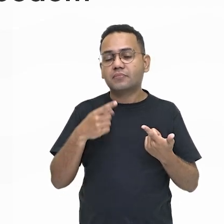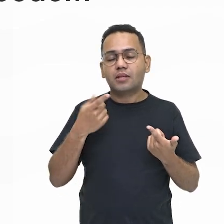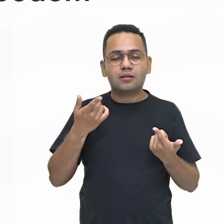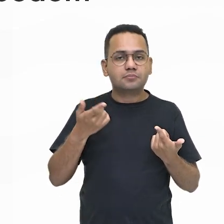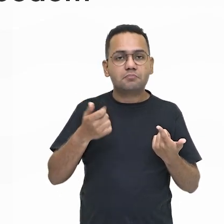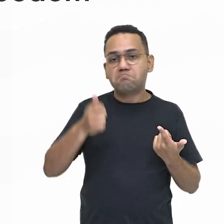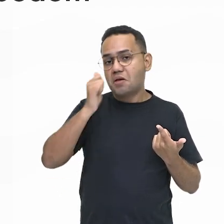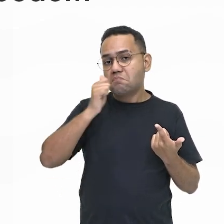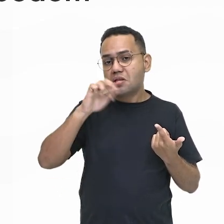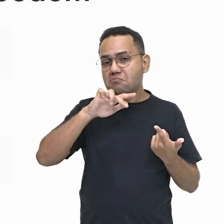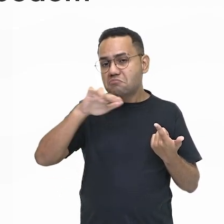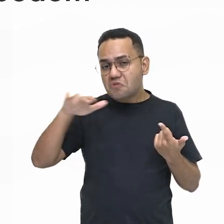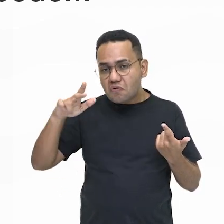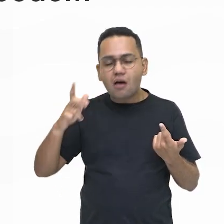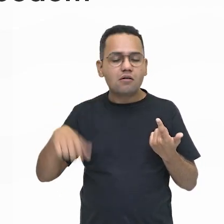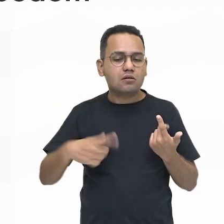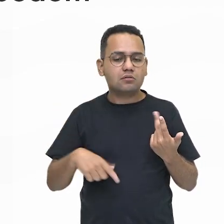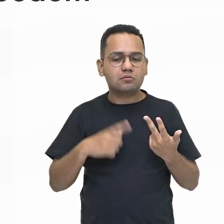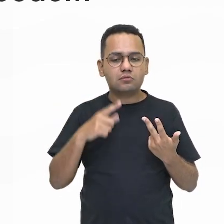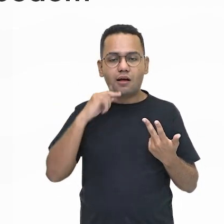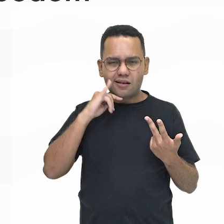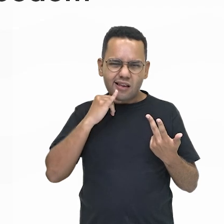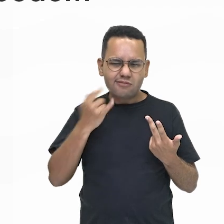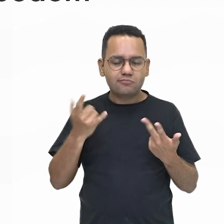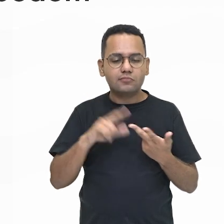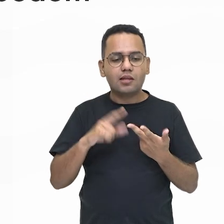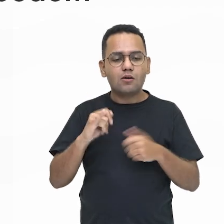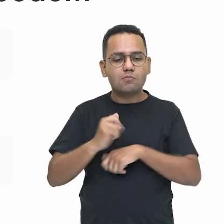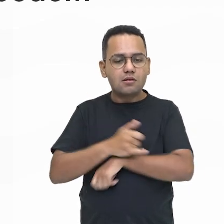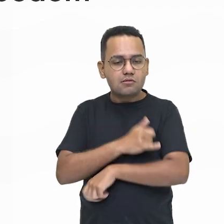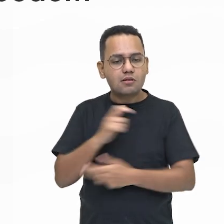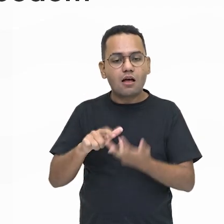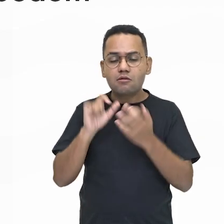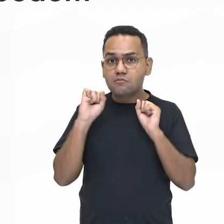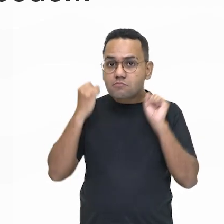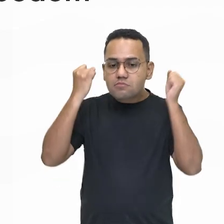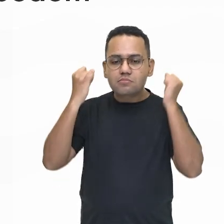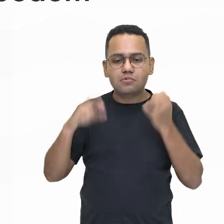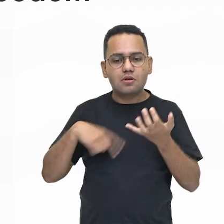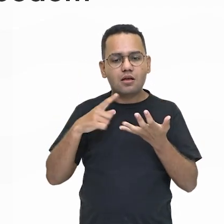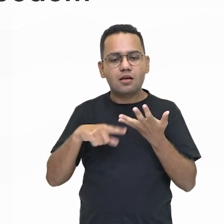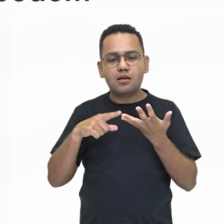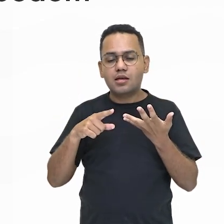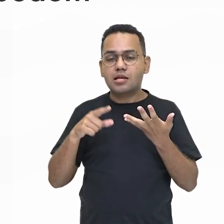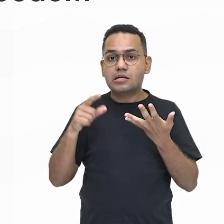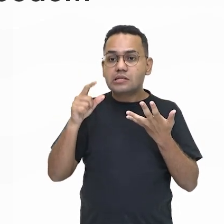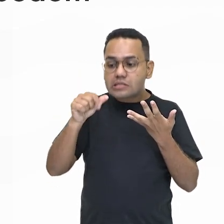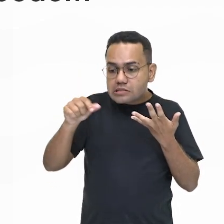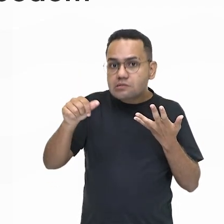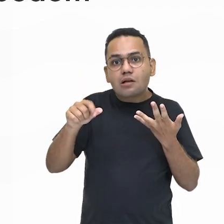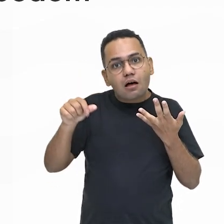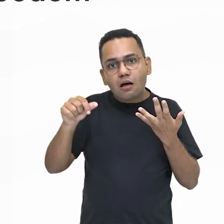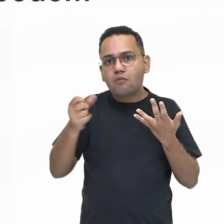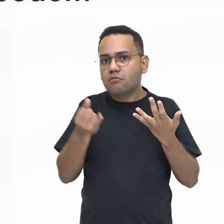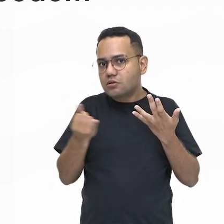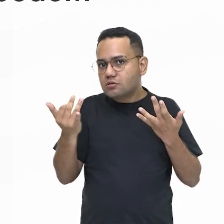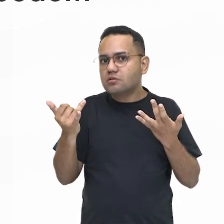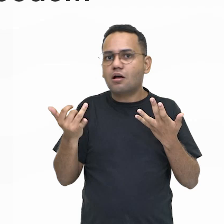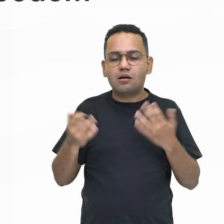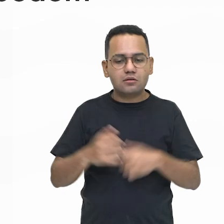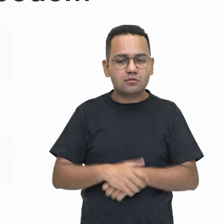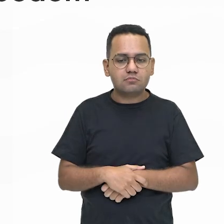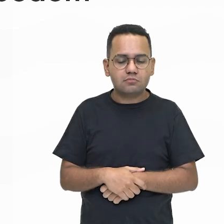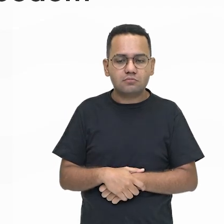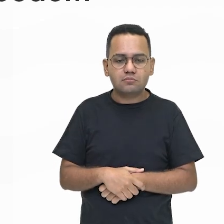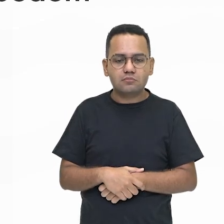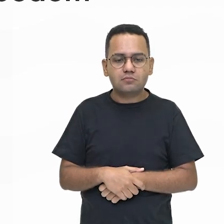alcoólicas, obesidade, estresse, grande consumo de sal nos alimentos,